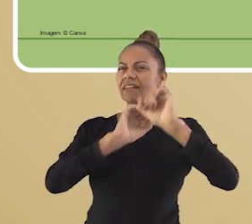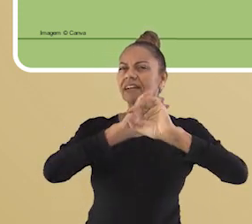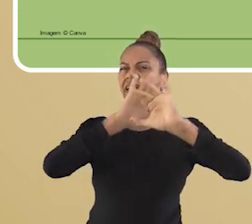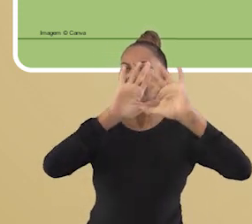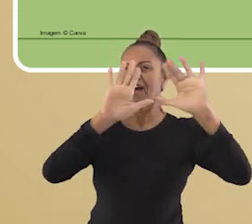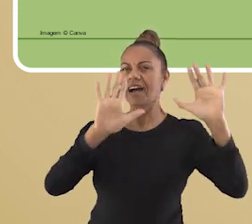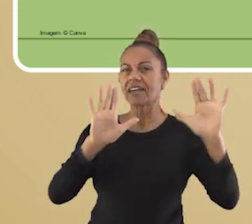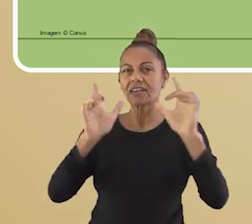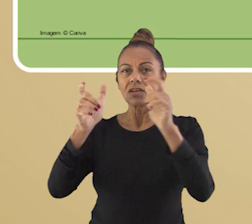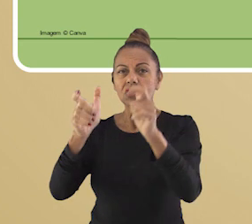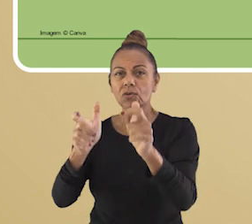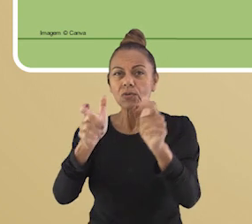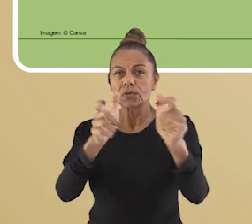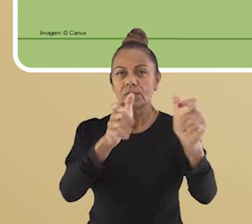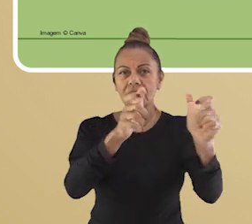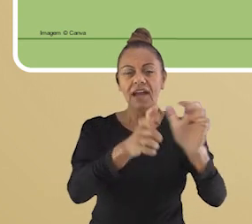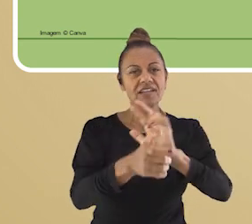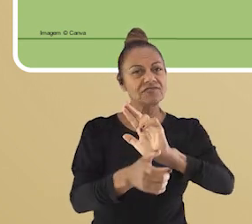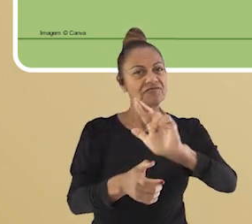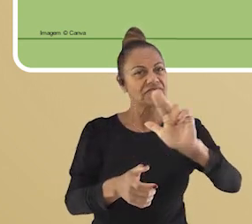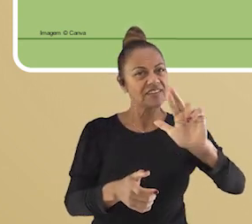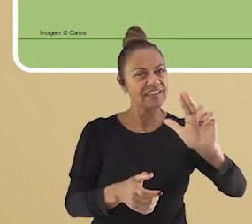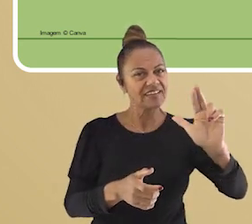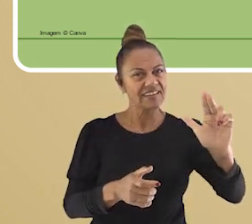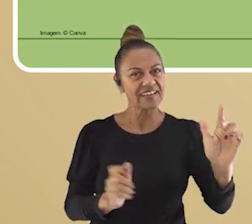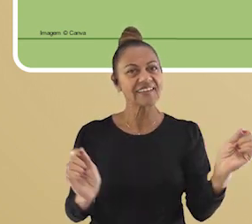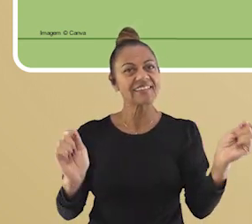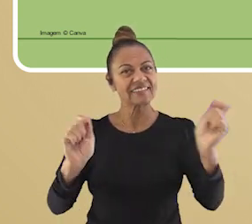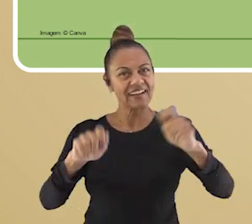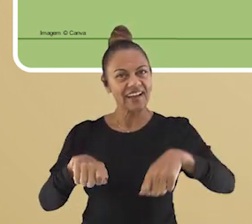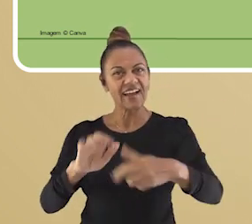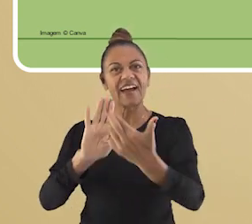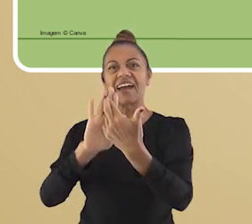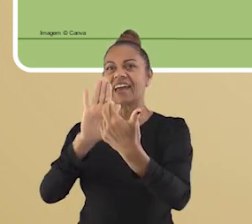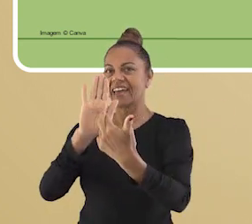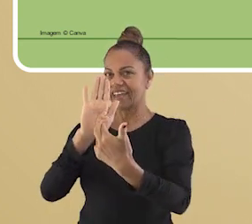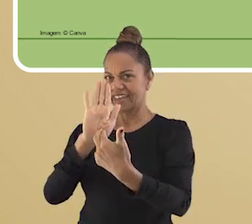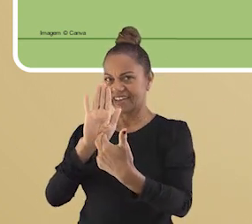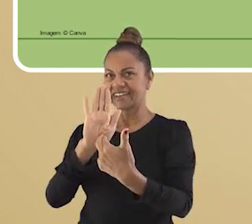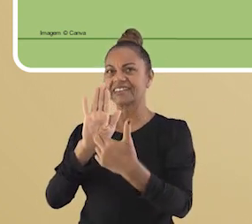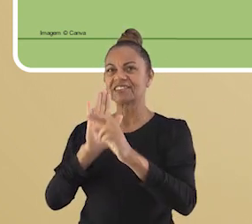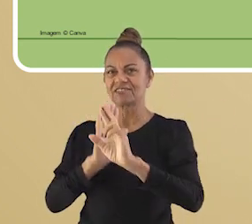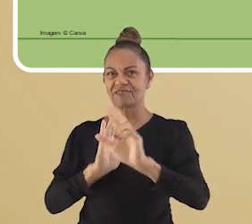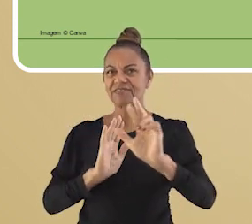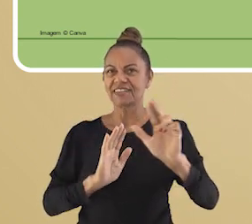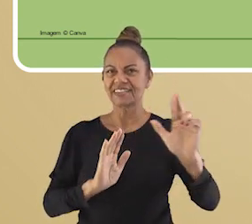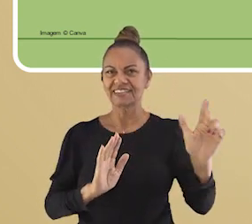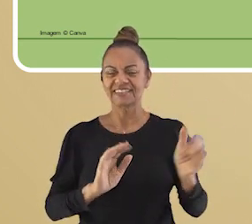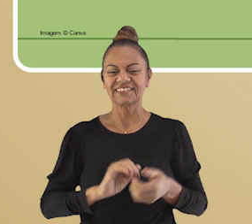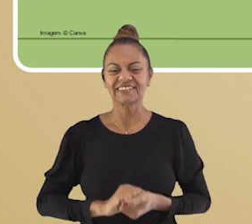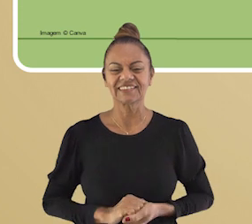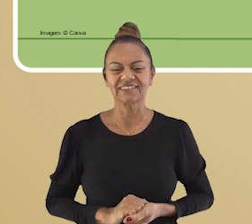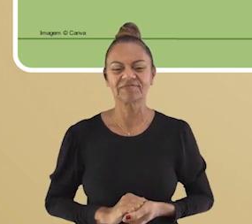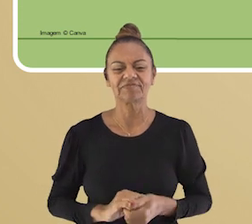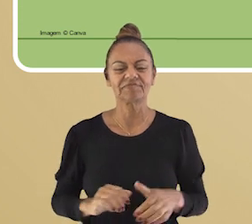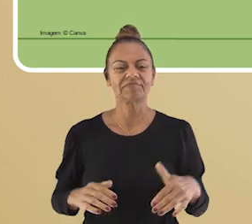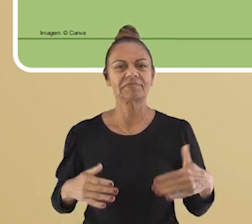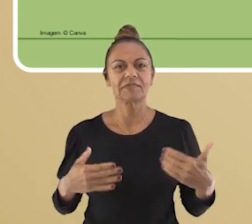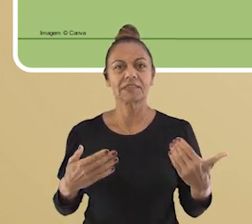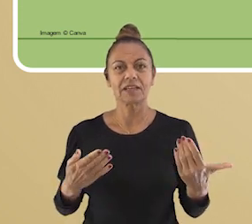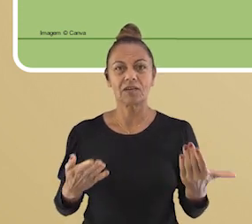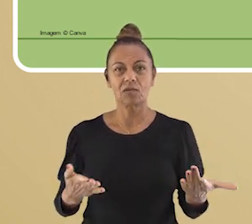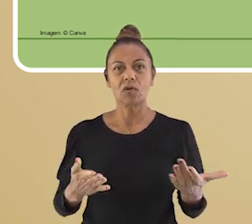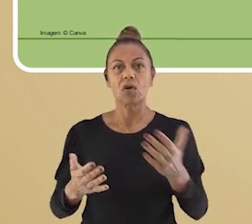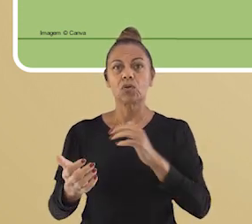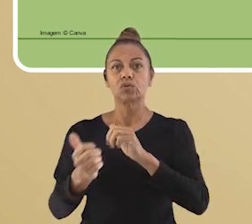vocês entenderam tudo sobre como os lugares diferentes podem ter regras diferentes. Na atividade de hoje, eu vou ensinar um jogo